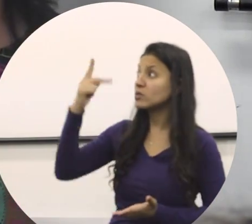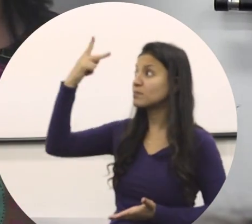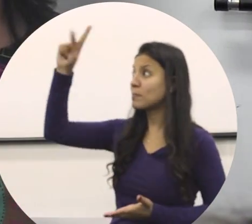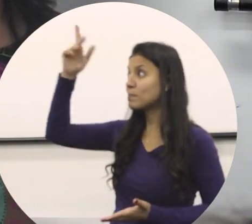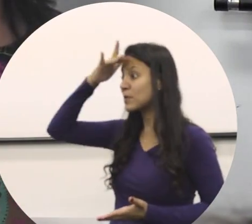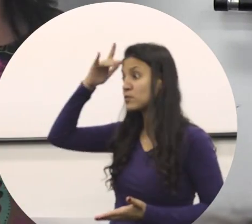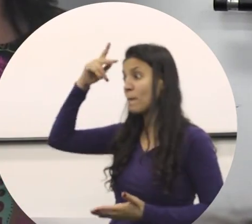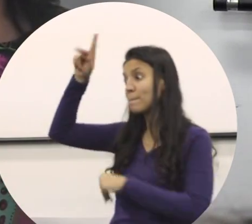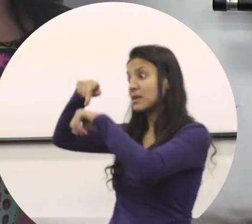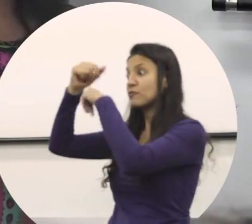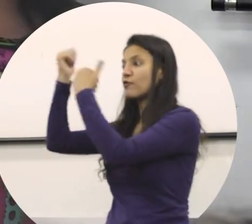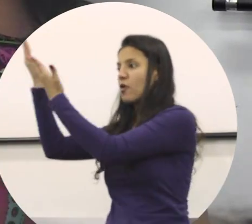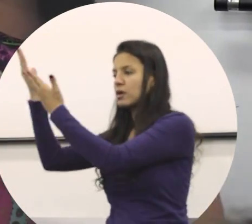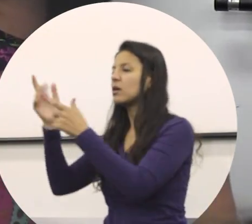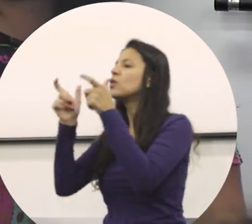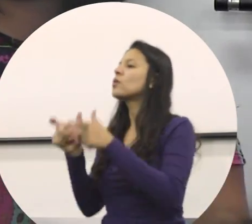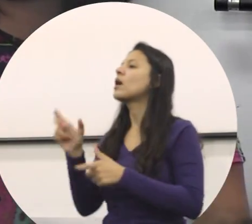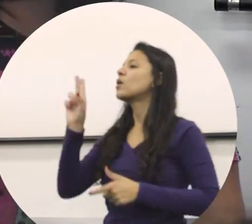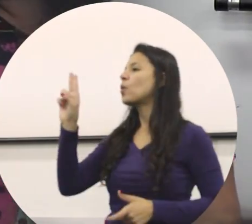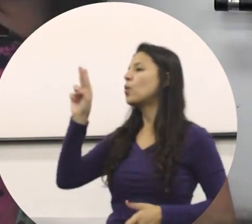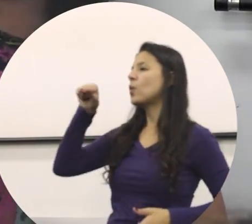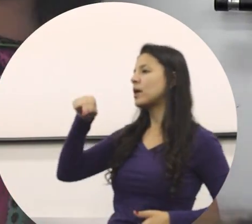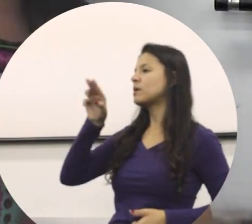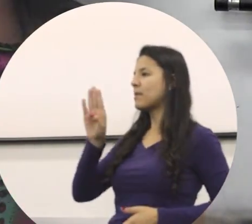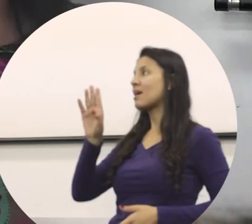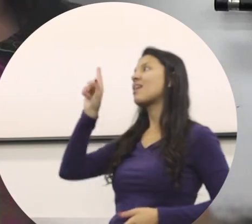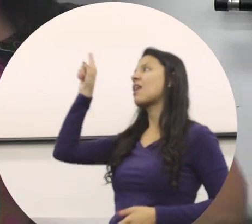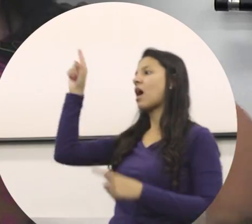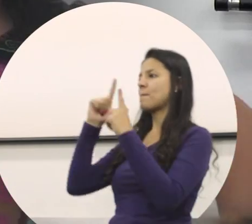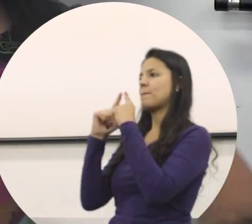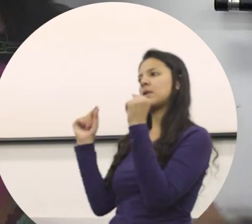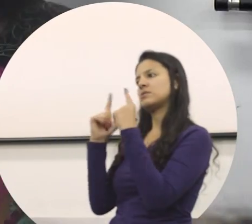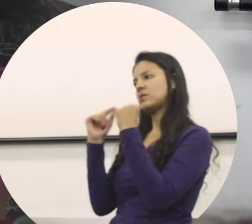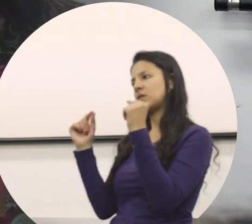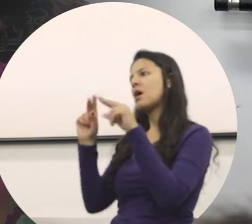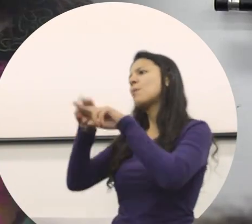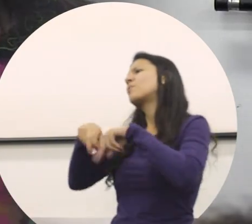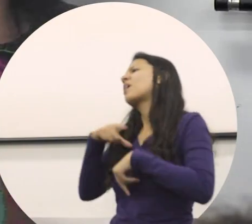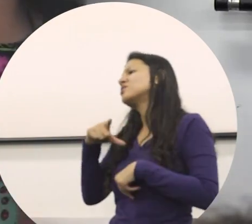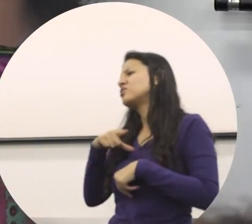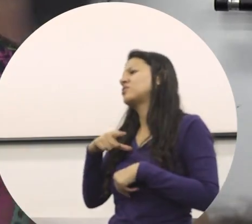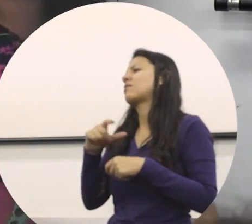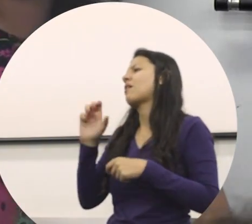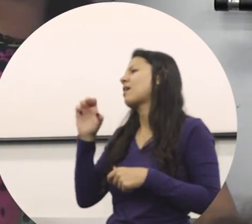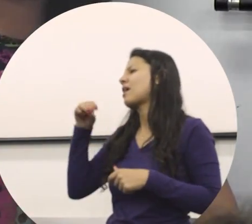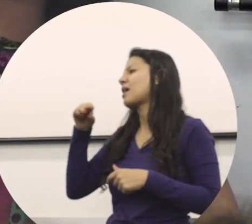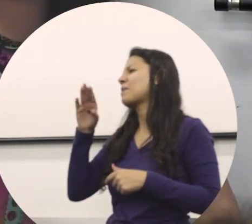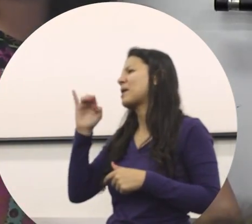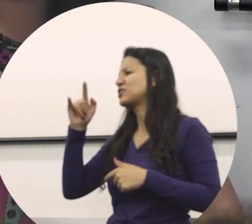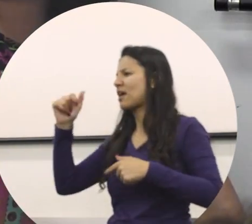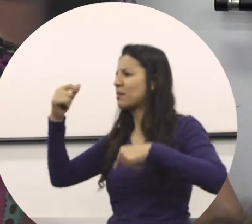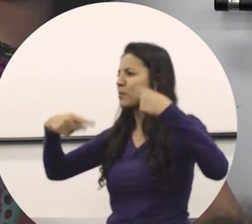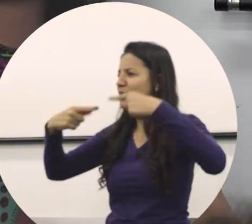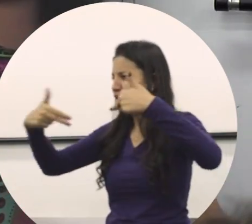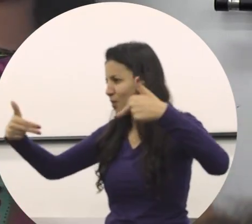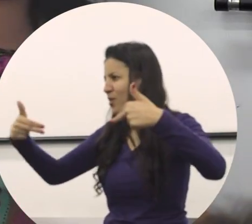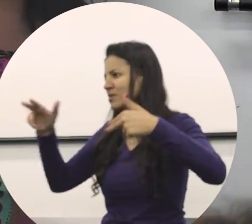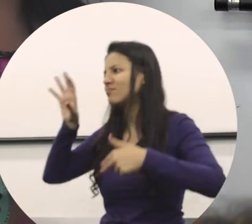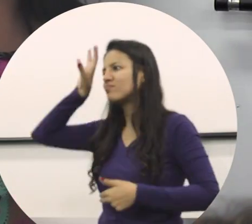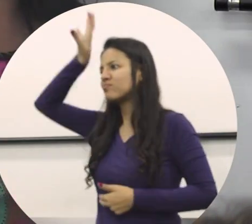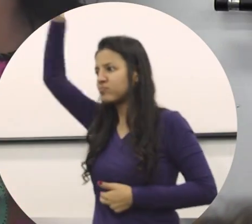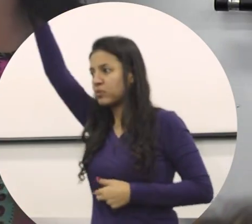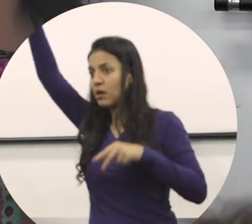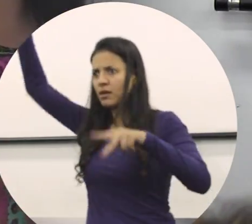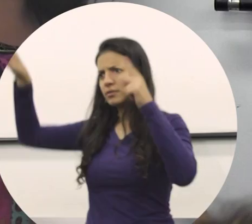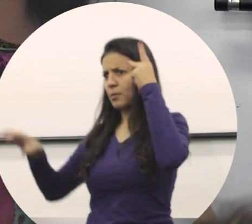UNB. Né? Lá em Brasília, muito provavelmente por conta dessas embaixadas, estava em Brasília, estava em São Paulo,